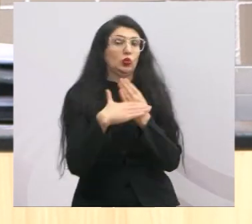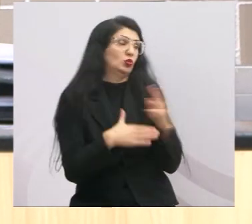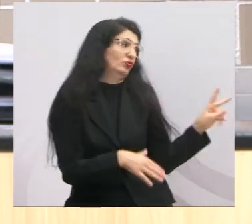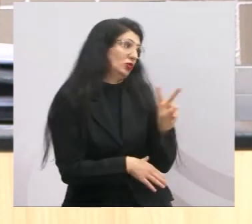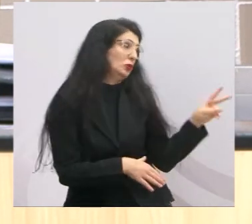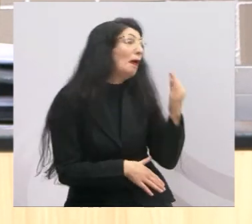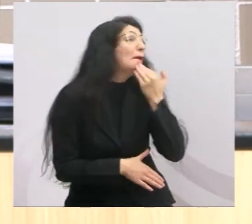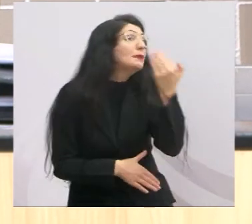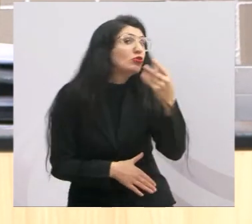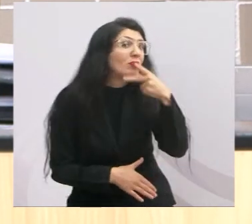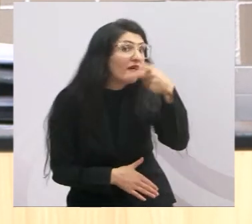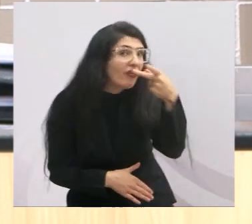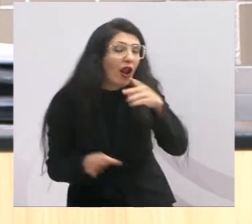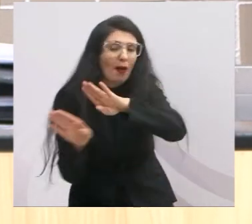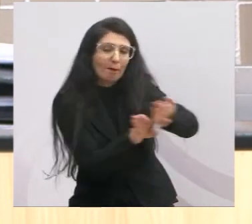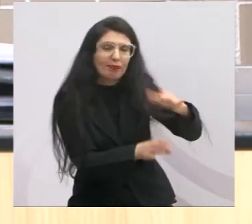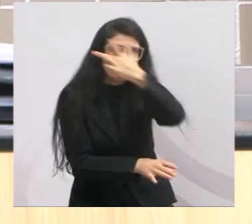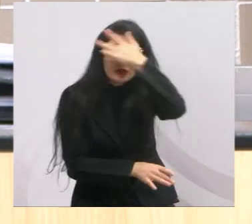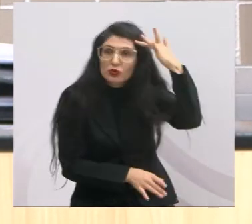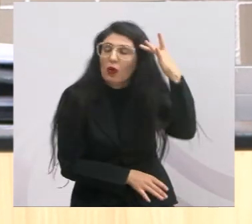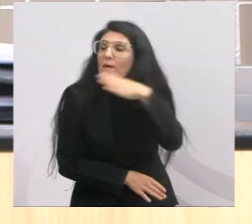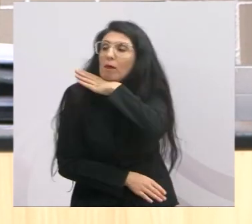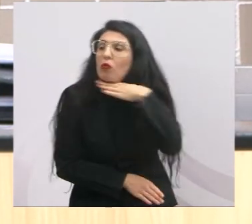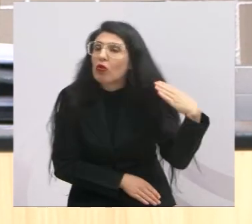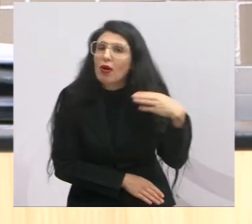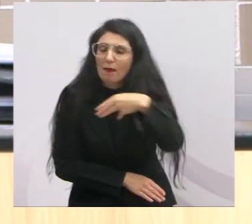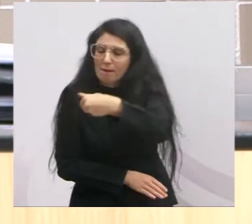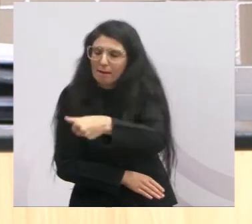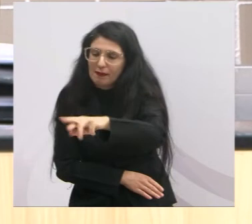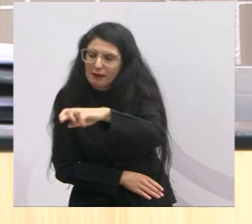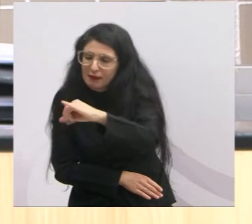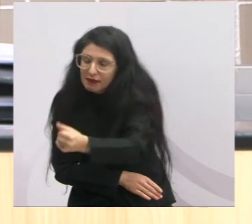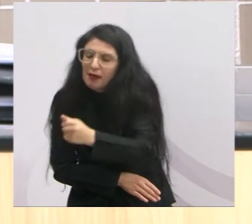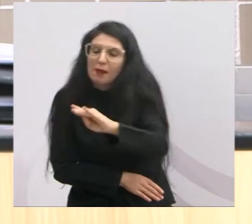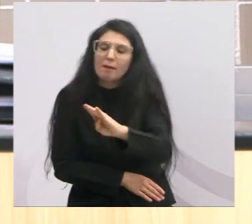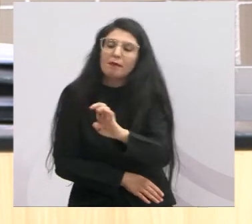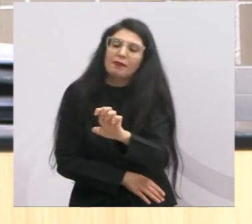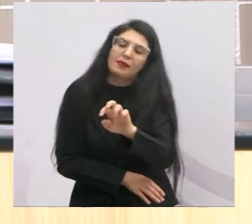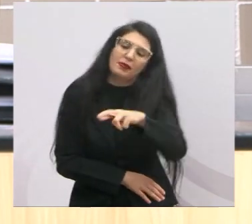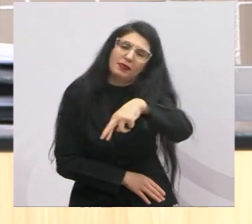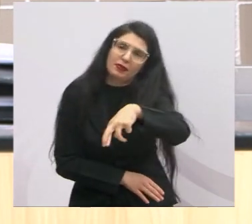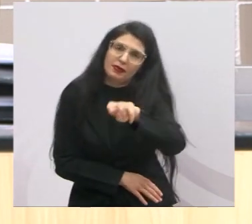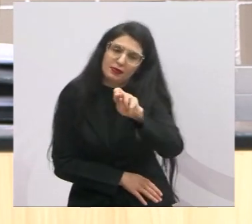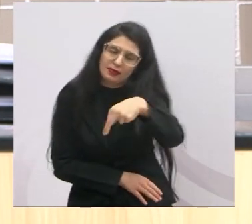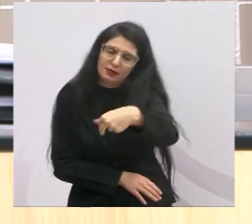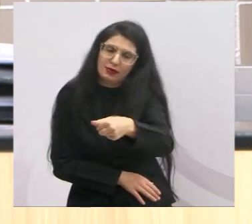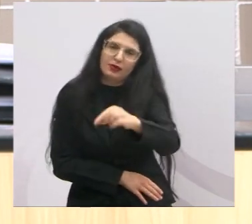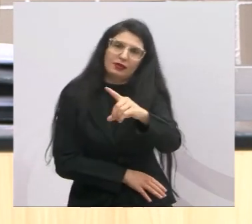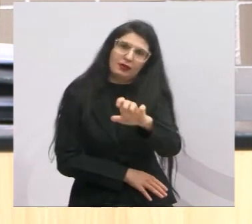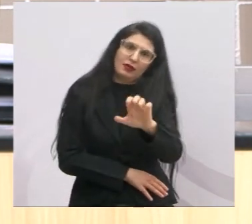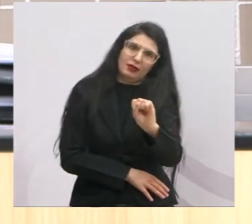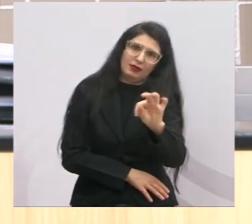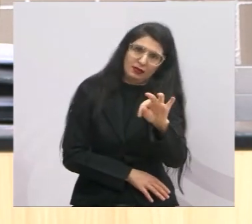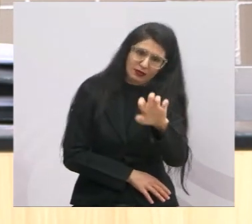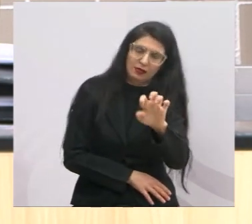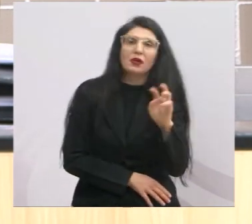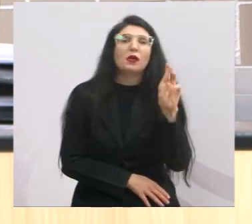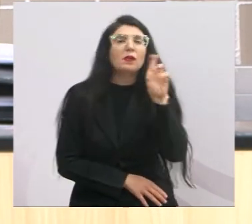Solicito à segunda secretária que faça a leitura das sínteses dos pedidos de informações protocolados para essa